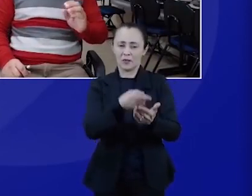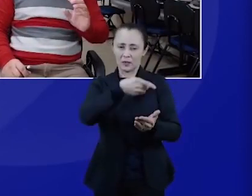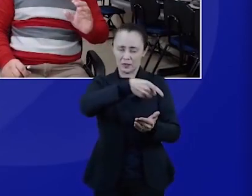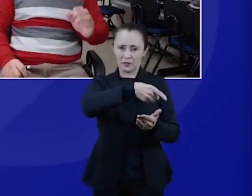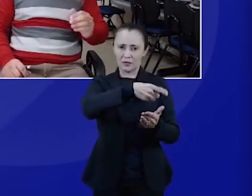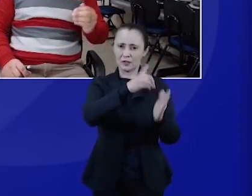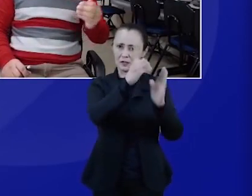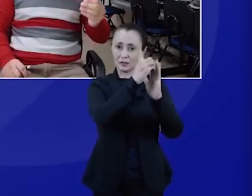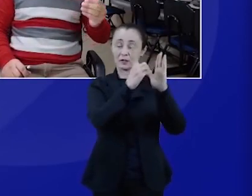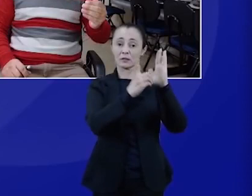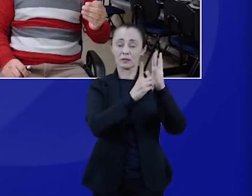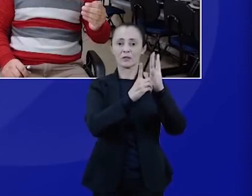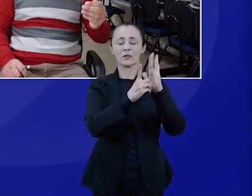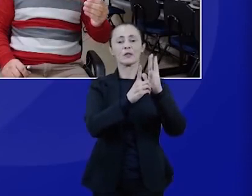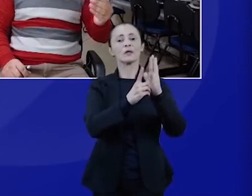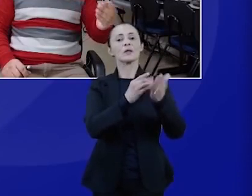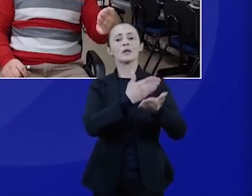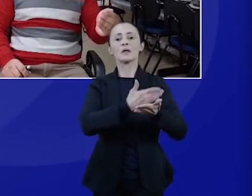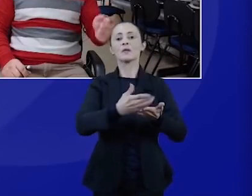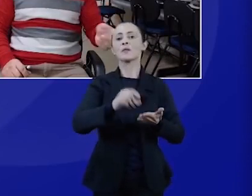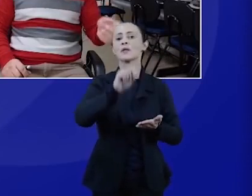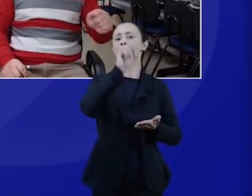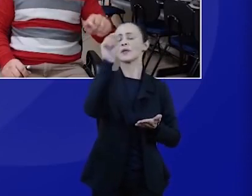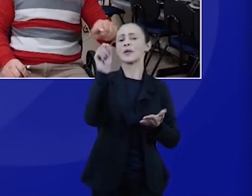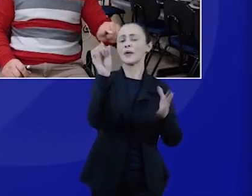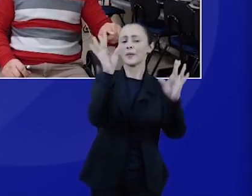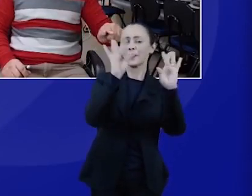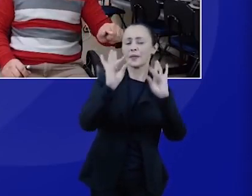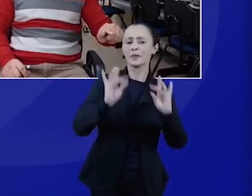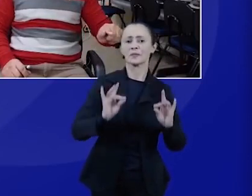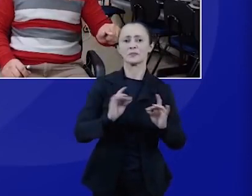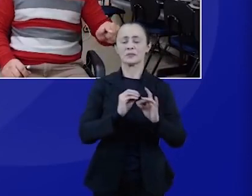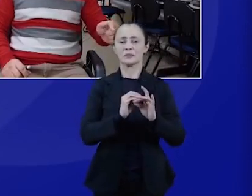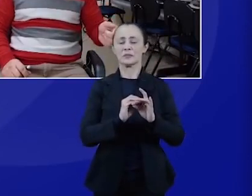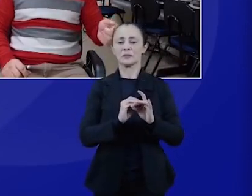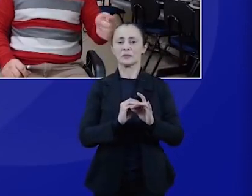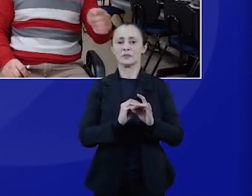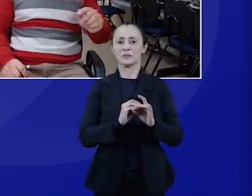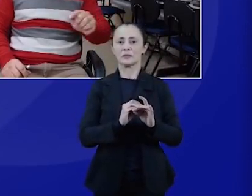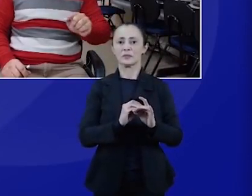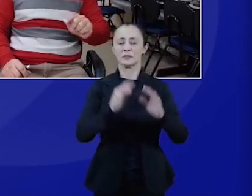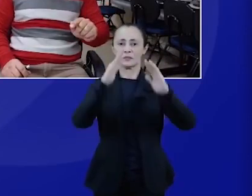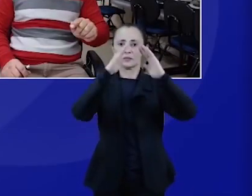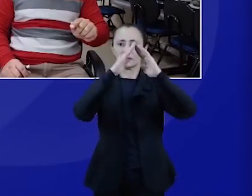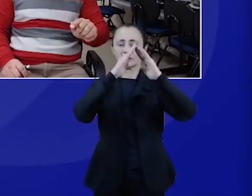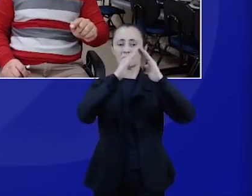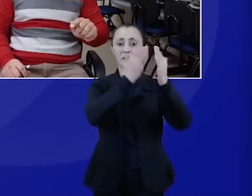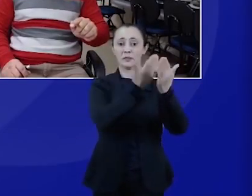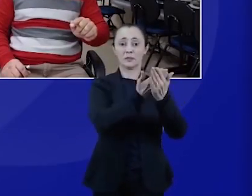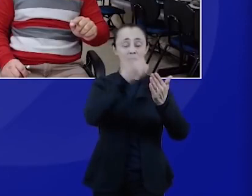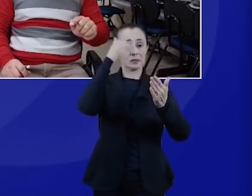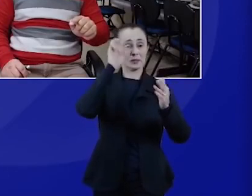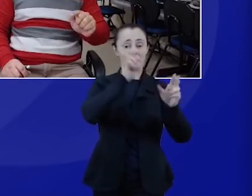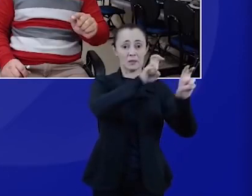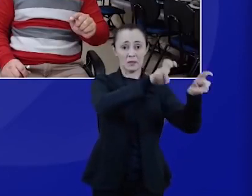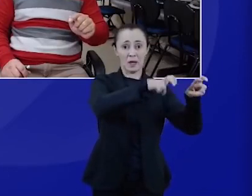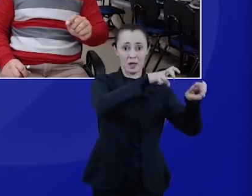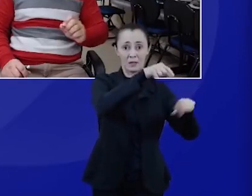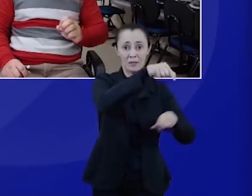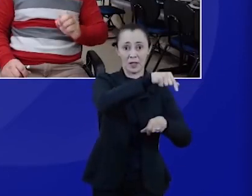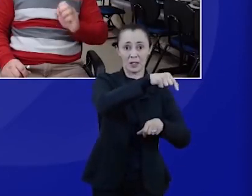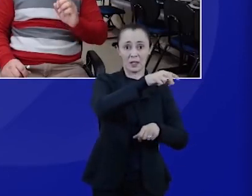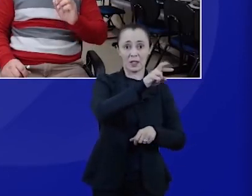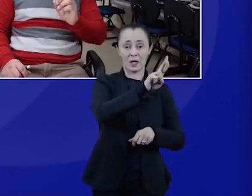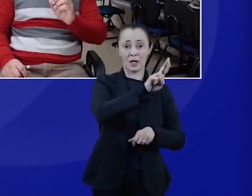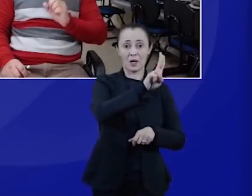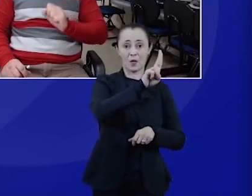decreto, ela passa a classificação de escolas rurais para escolas do campo. Isso